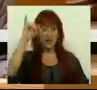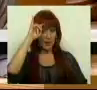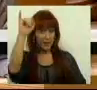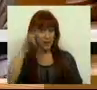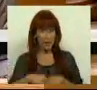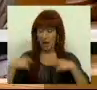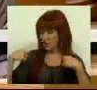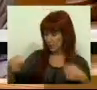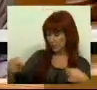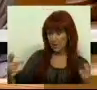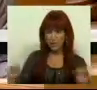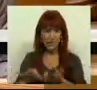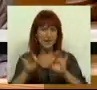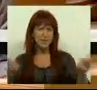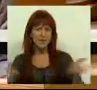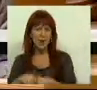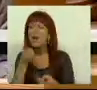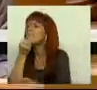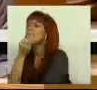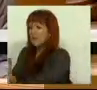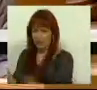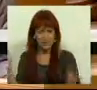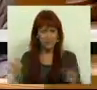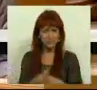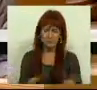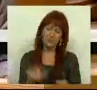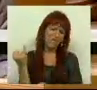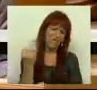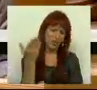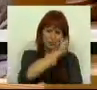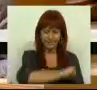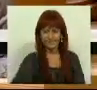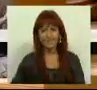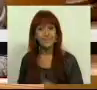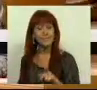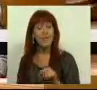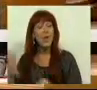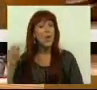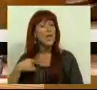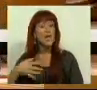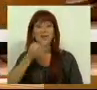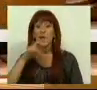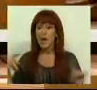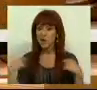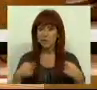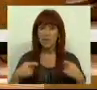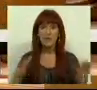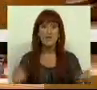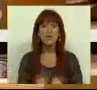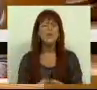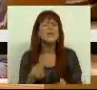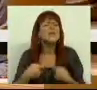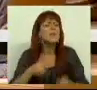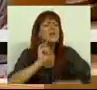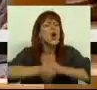que despesa é igual a desperdício. Nada mais falso. Quando falamos de despesa, temos que aferir de